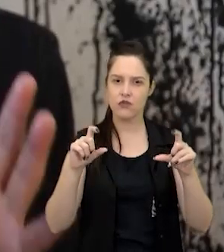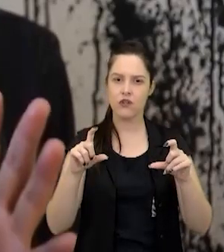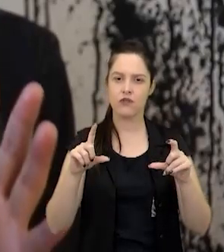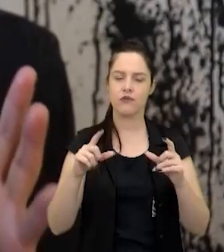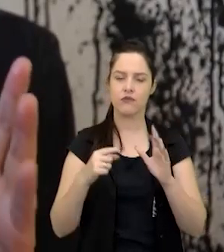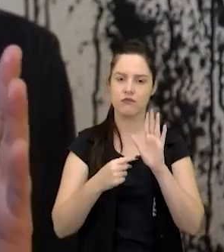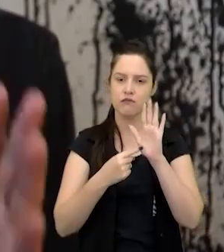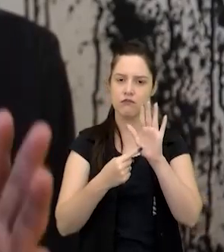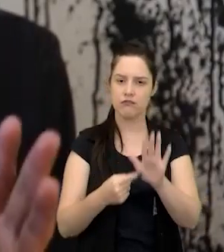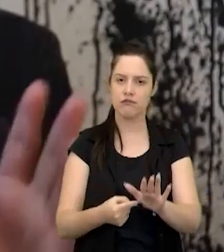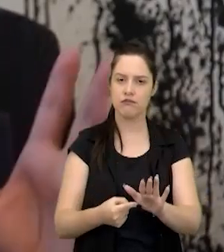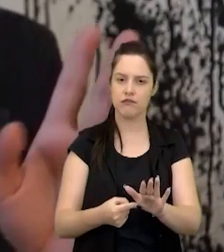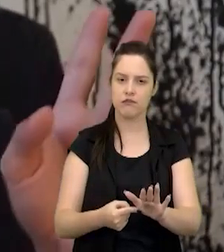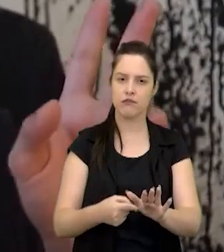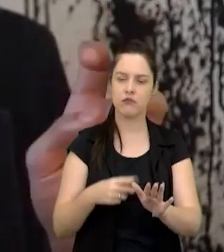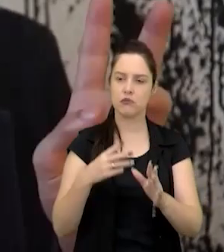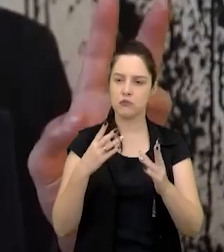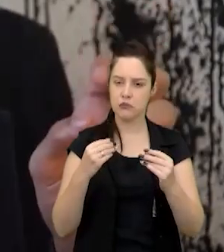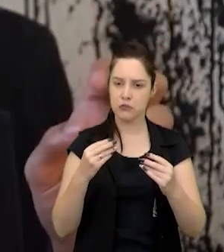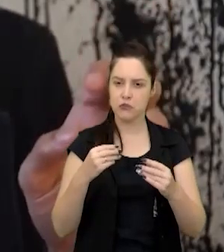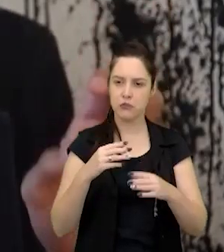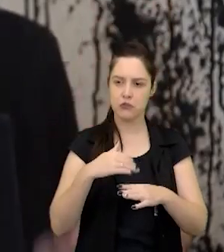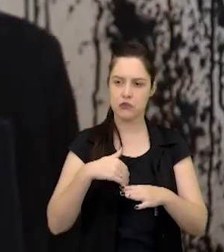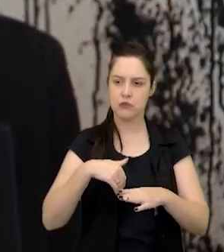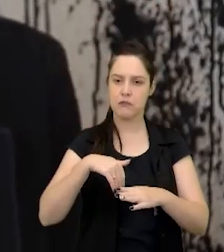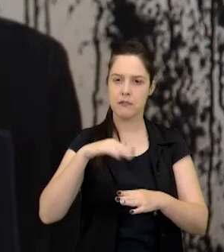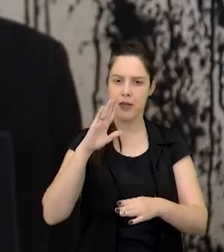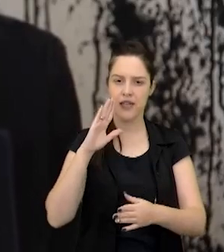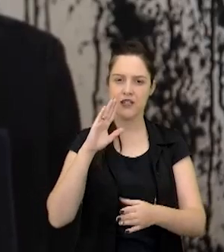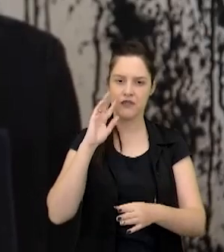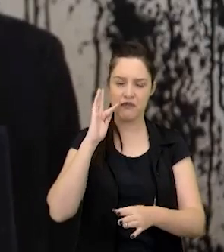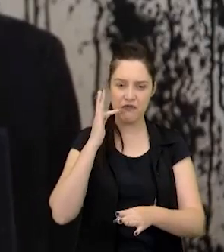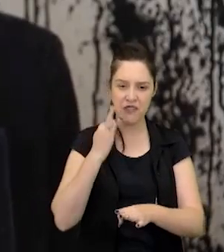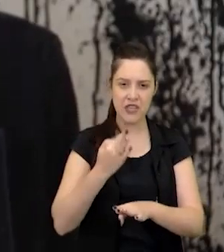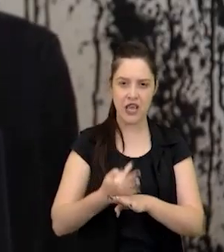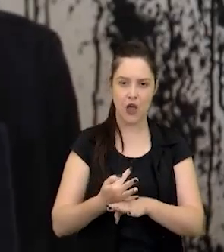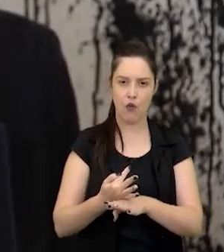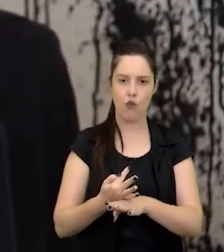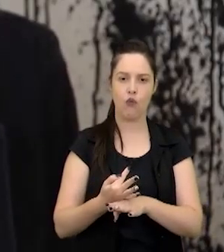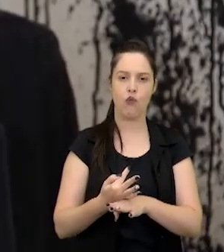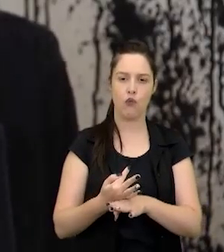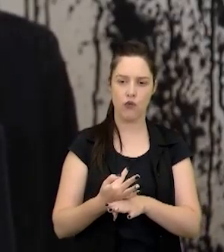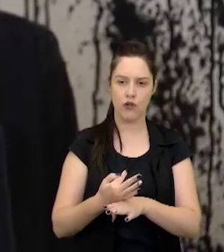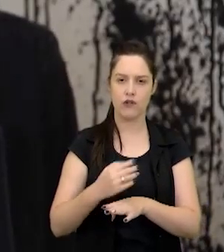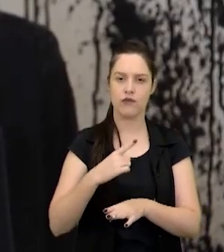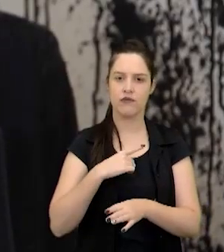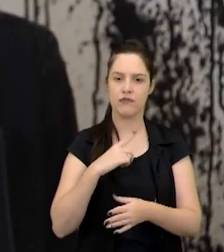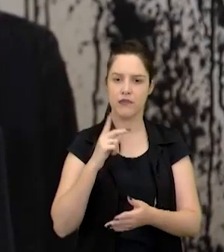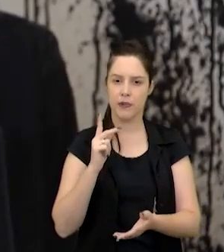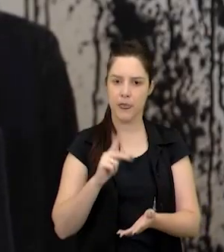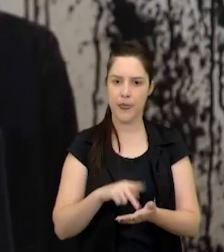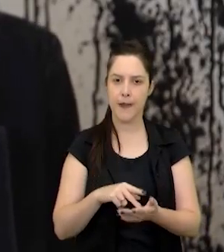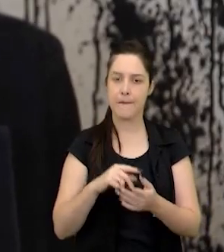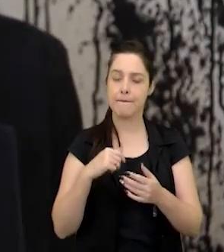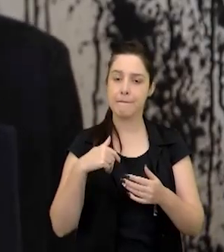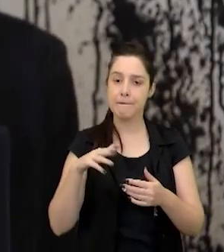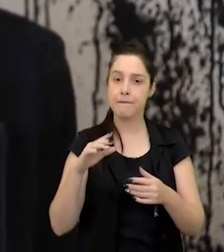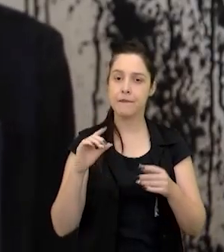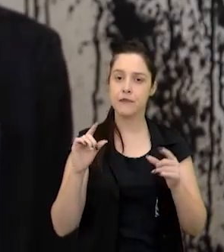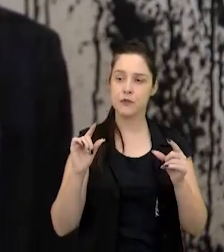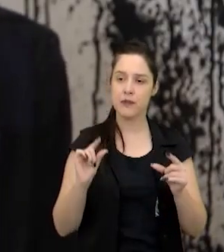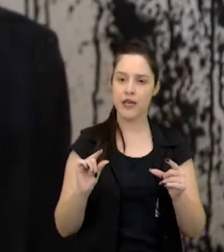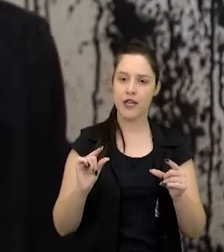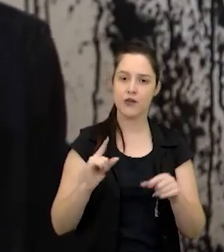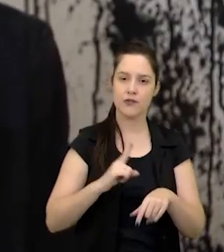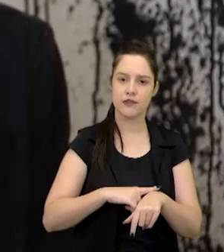maneira muito mais fiel e realista do que qualquer pintor. E em muito menos tempo. Por um